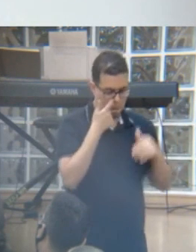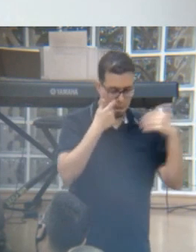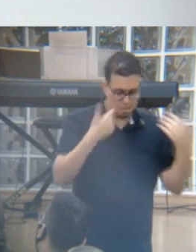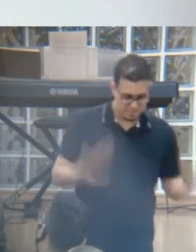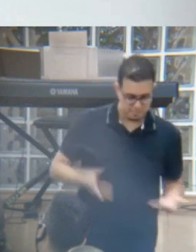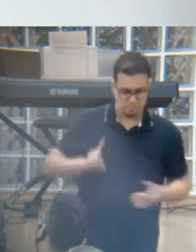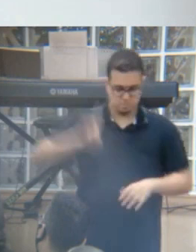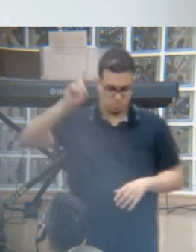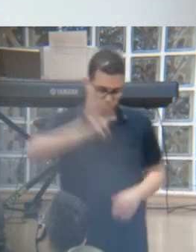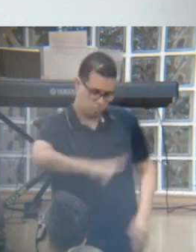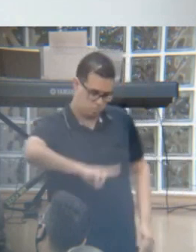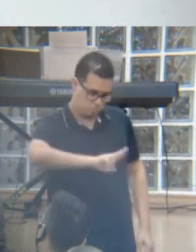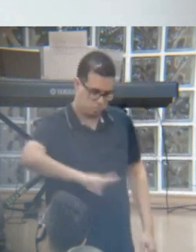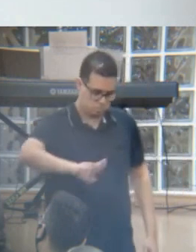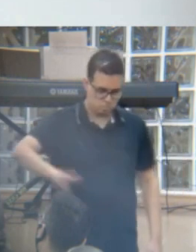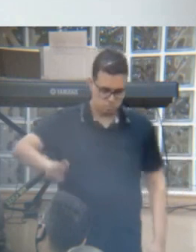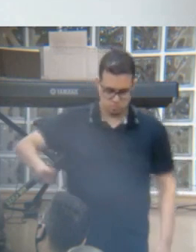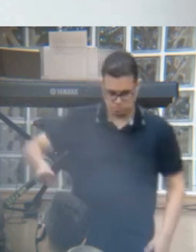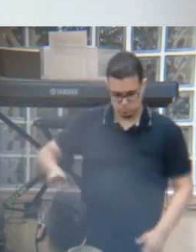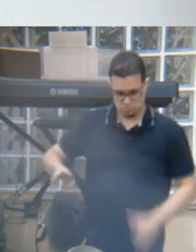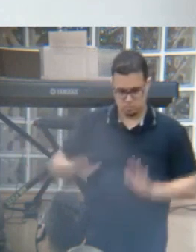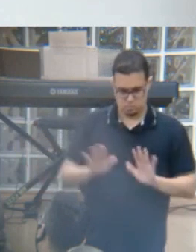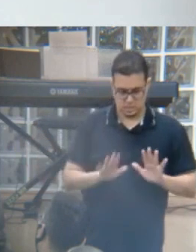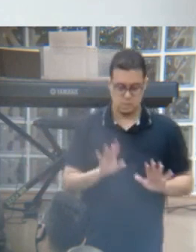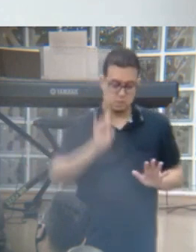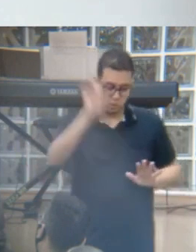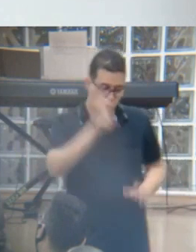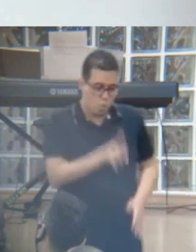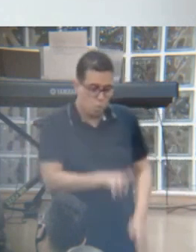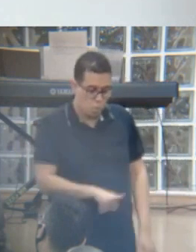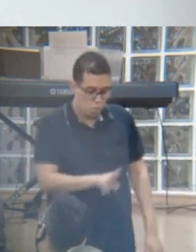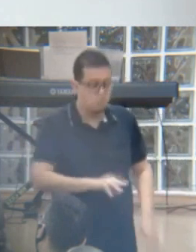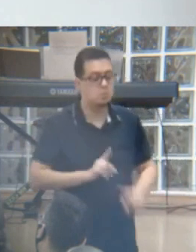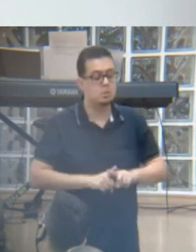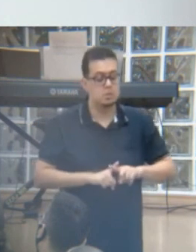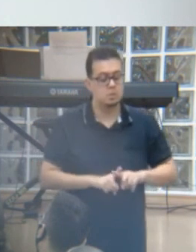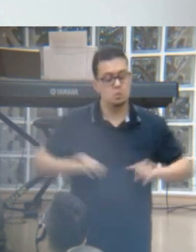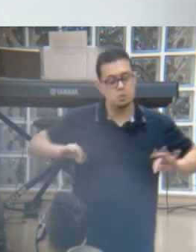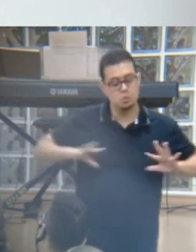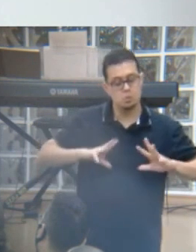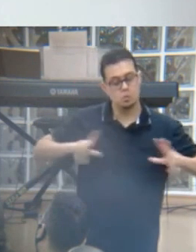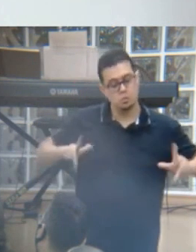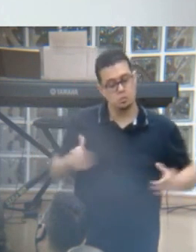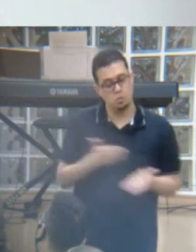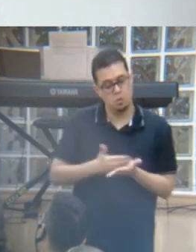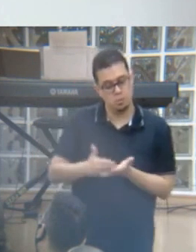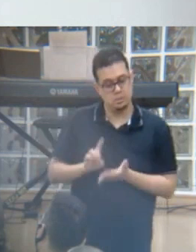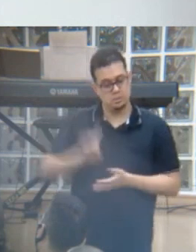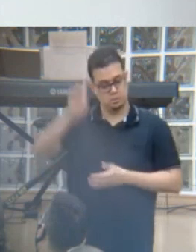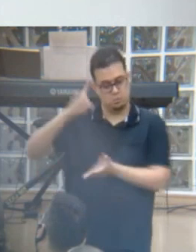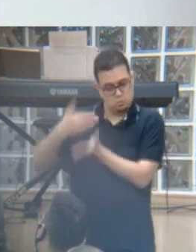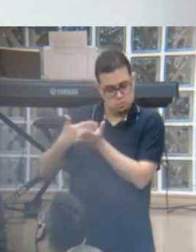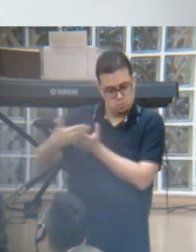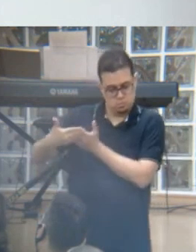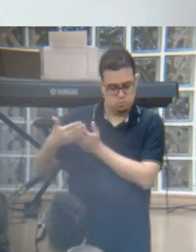Todavia, apenas instrumentos, porque tudo vem dele e para ele e para a sua glória e para o seu